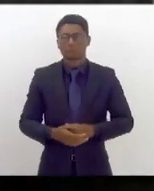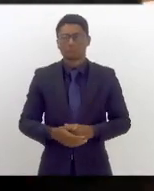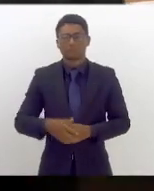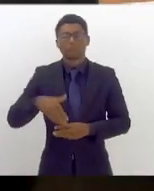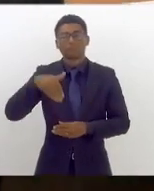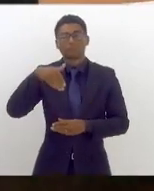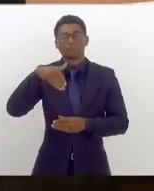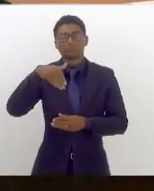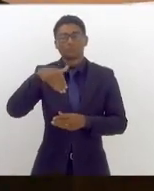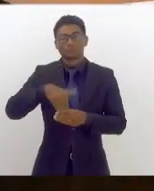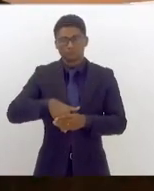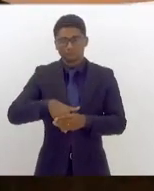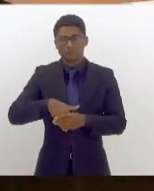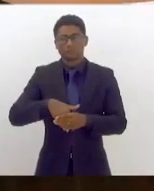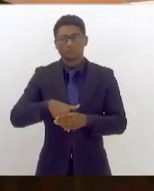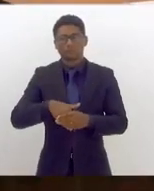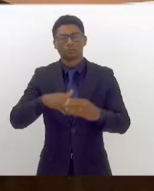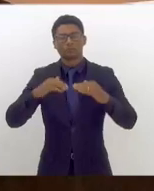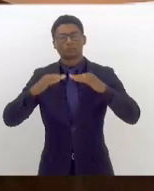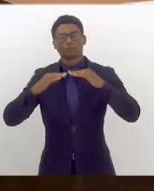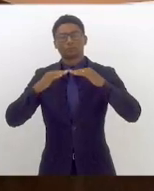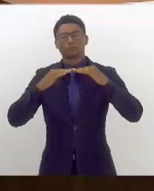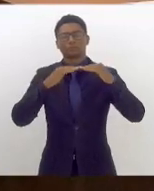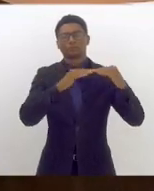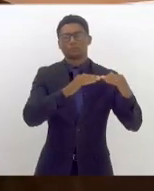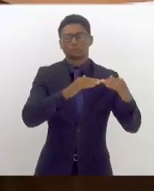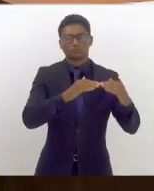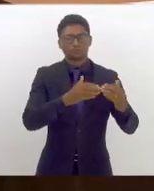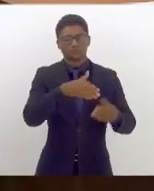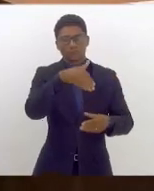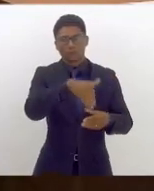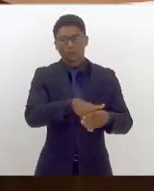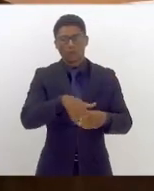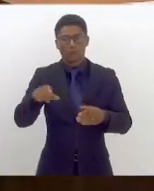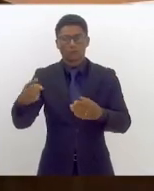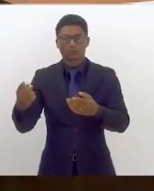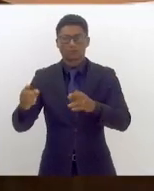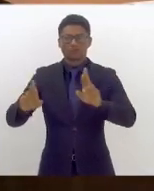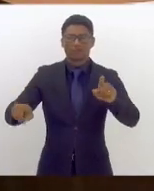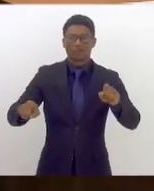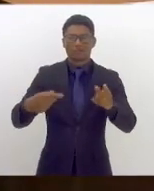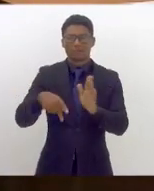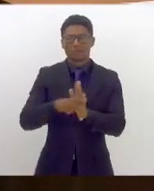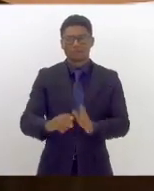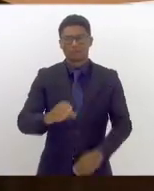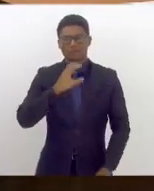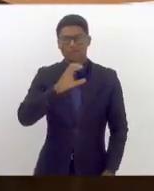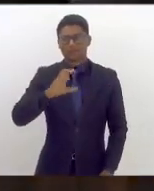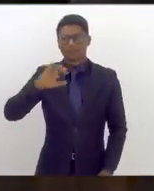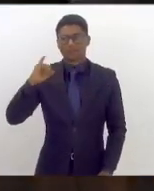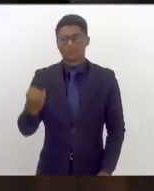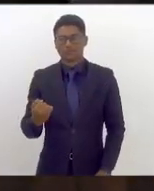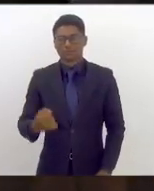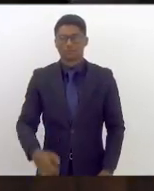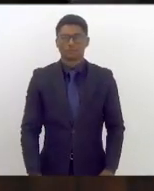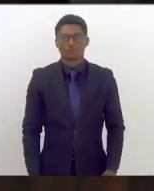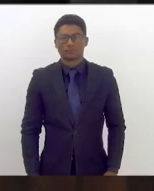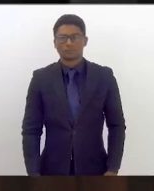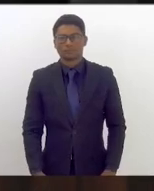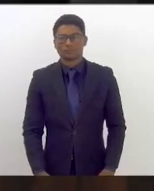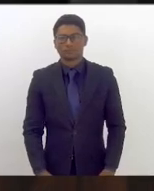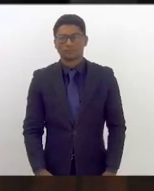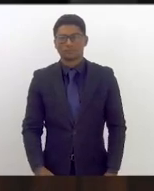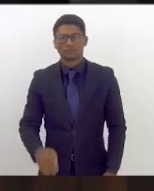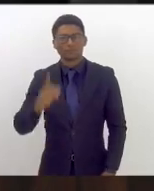voto acompanhando o voto de vergente da ccj presidente Deputado